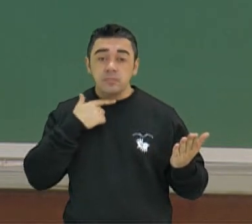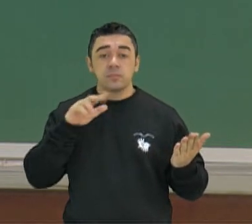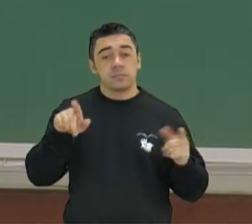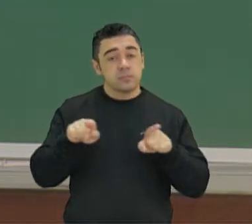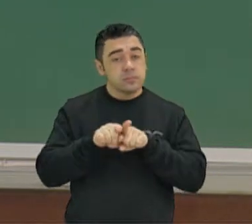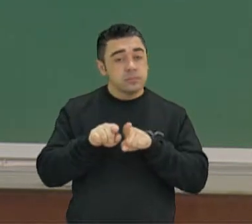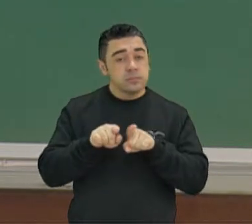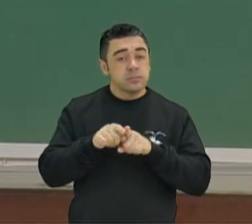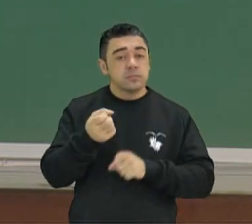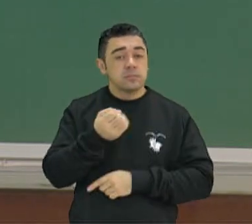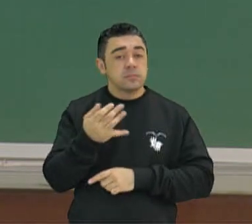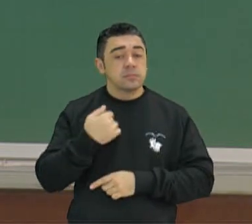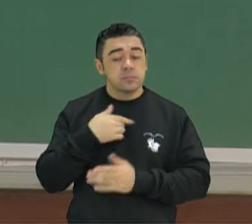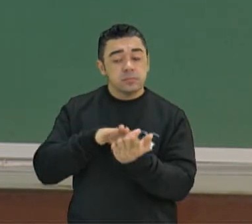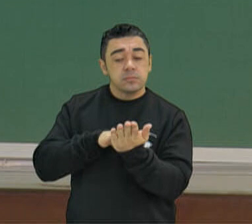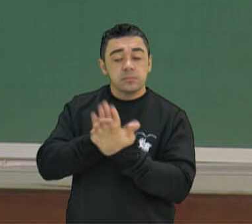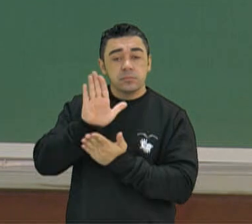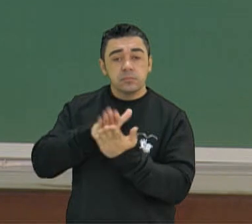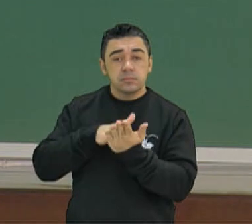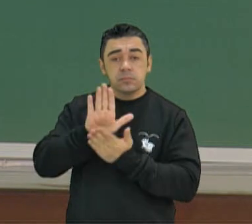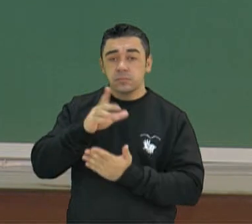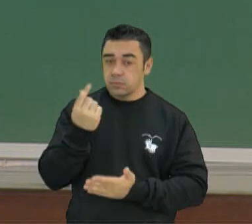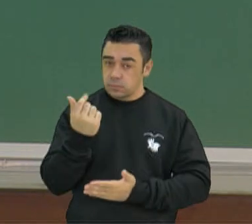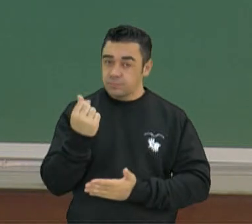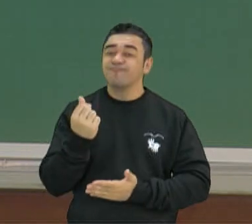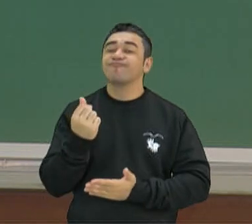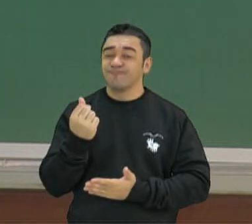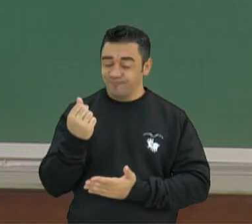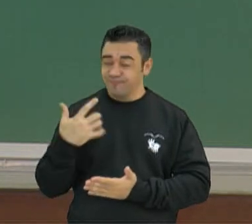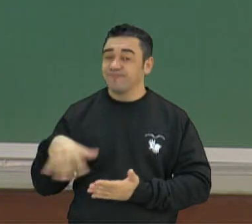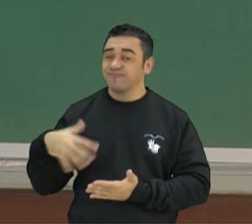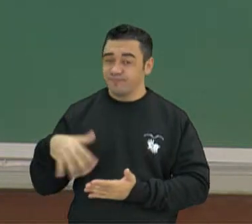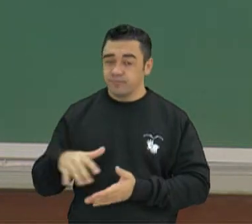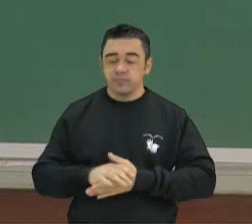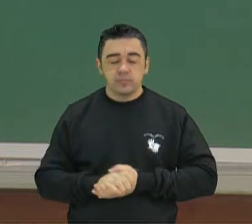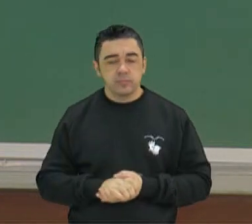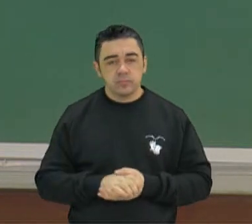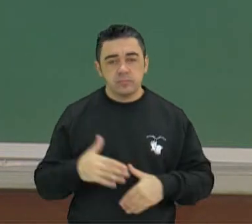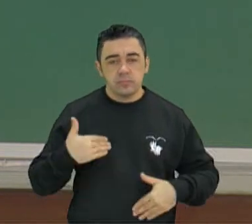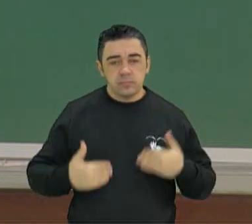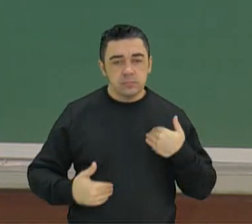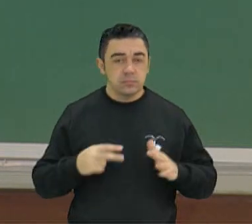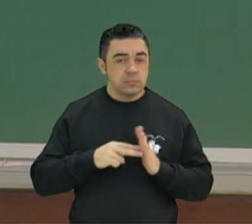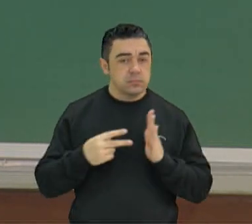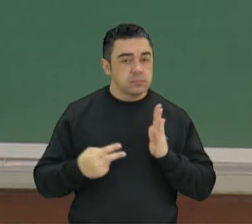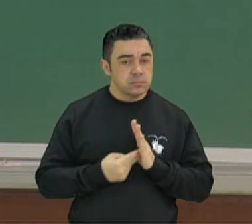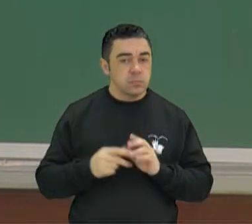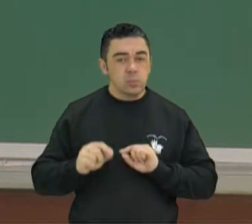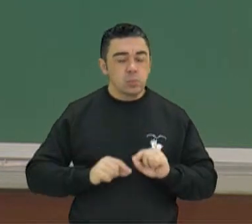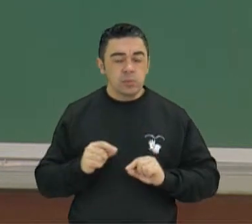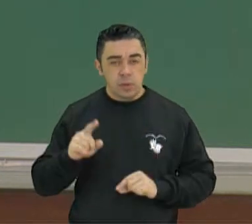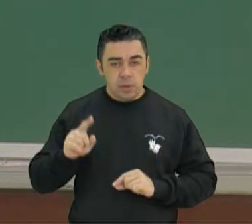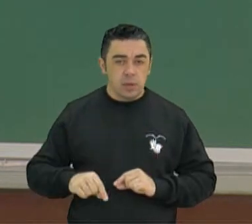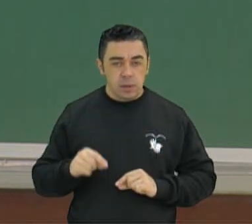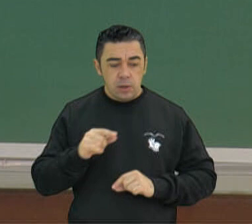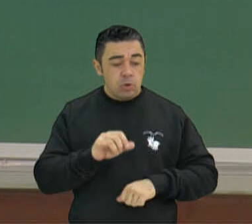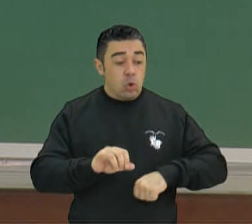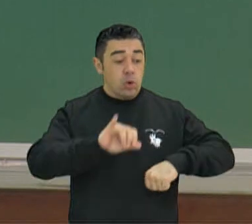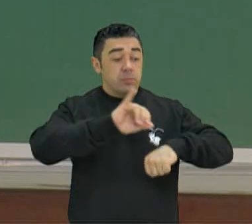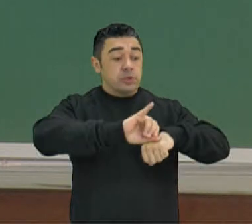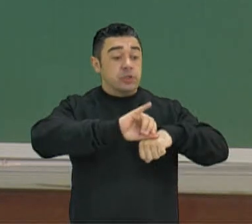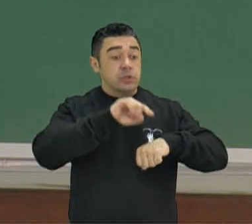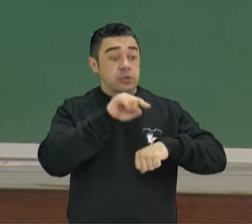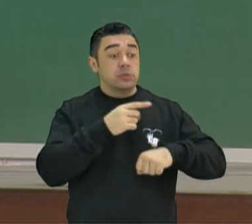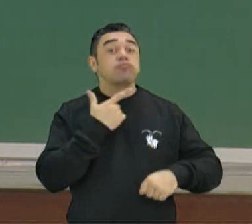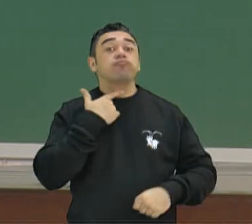para se alcançar aquele ideal muitas vezes são altos. Ao corpo é dado o significado de objeto de consumo, cujas peças podem